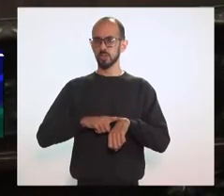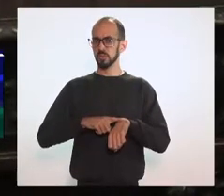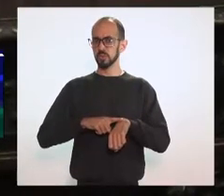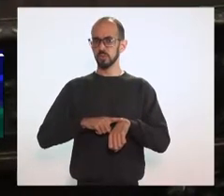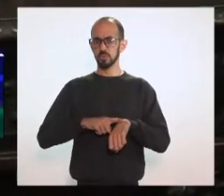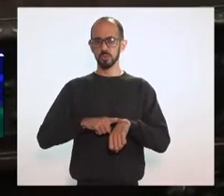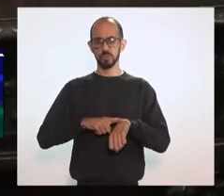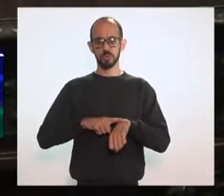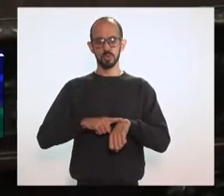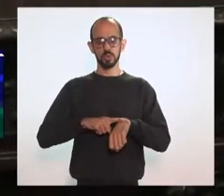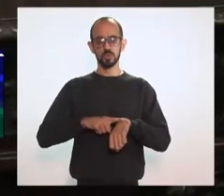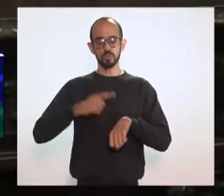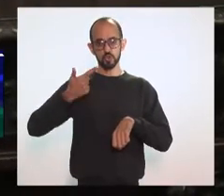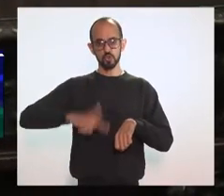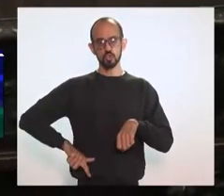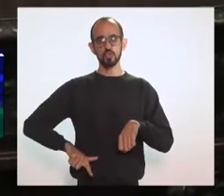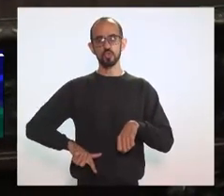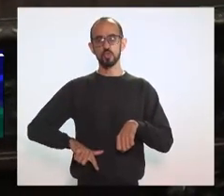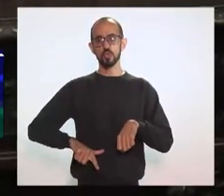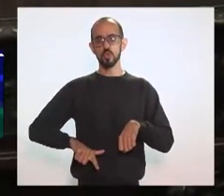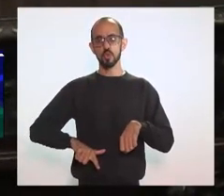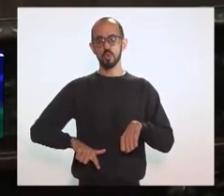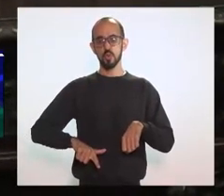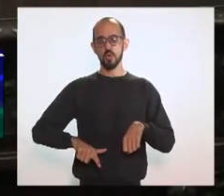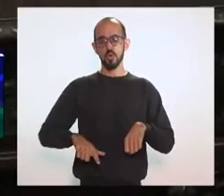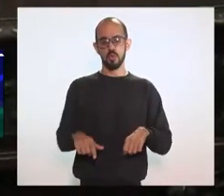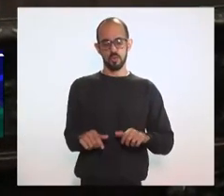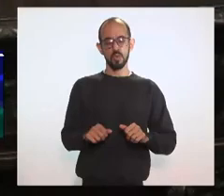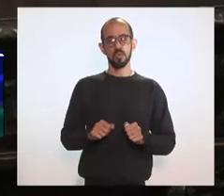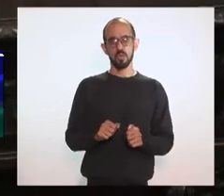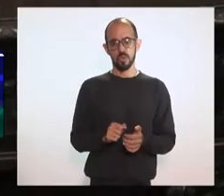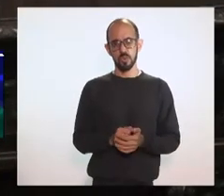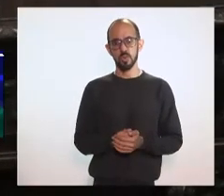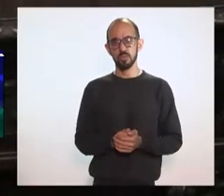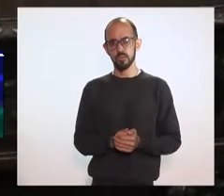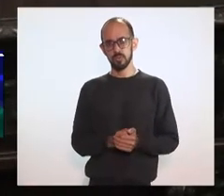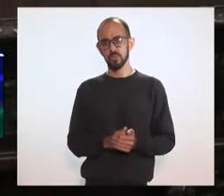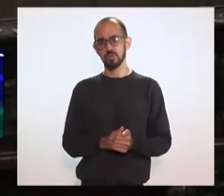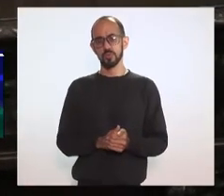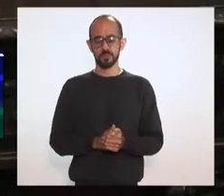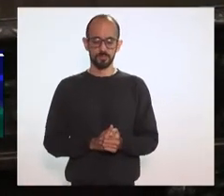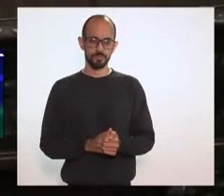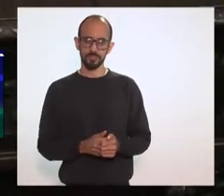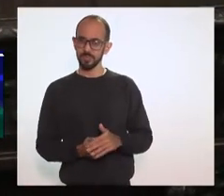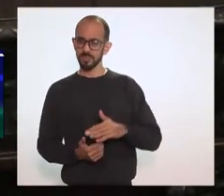auge, um novo auge, uma nova cimeira, digamos assim, diriam os portugueses, da curva epidemiológica. E